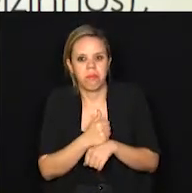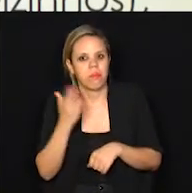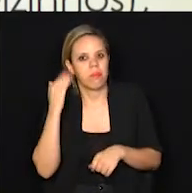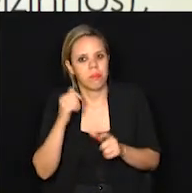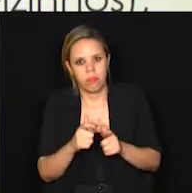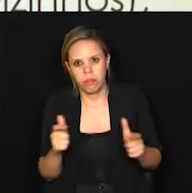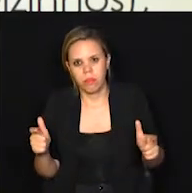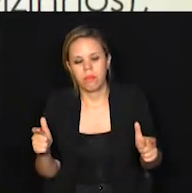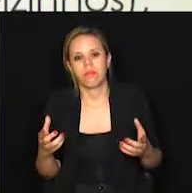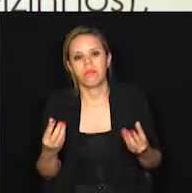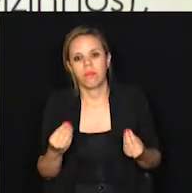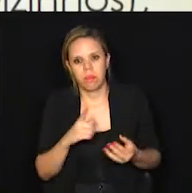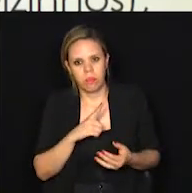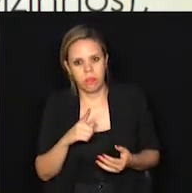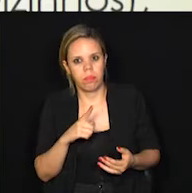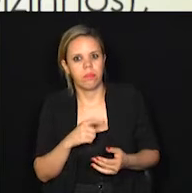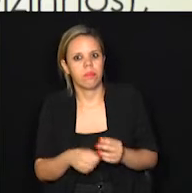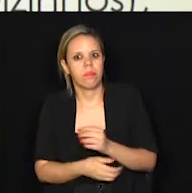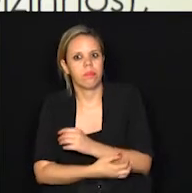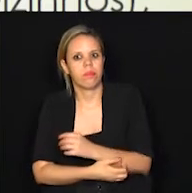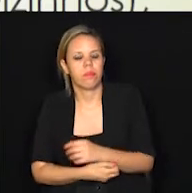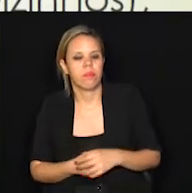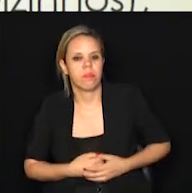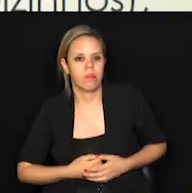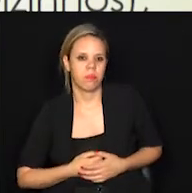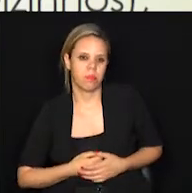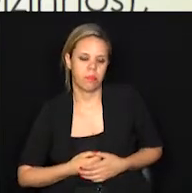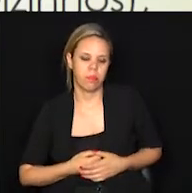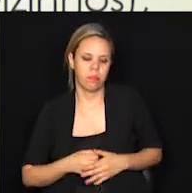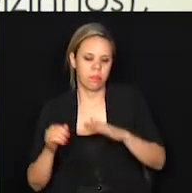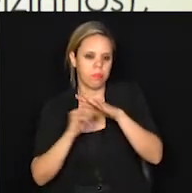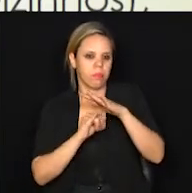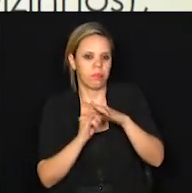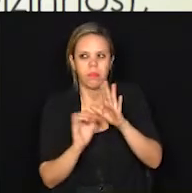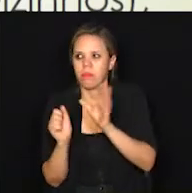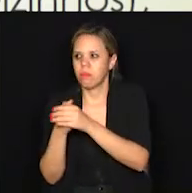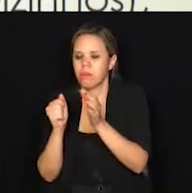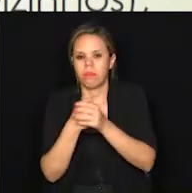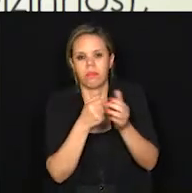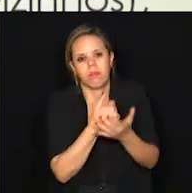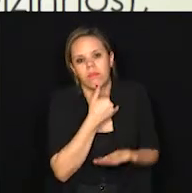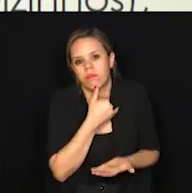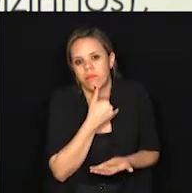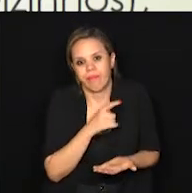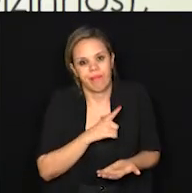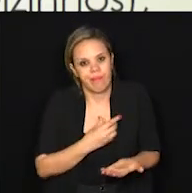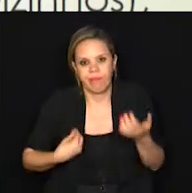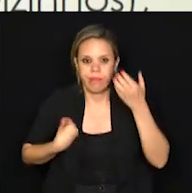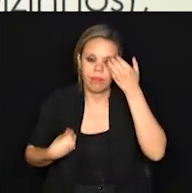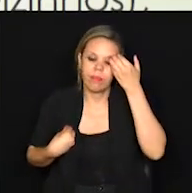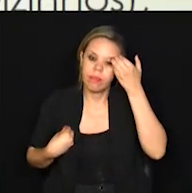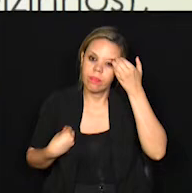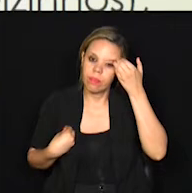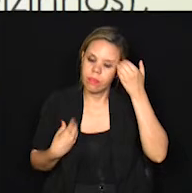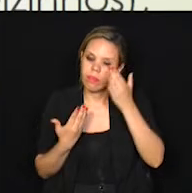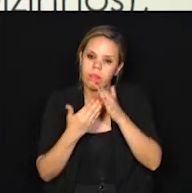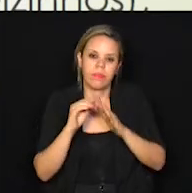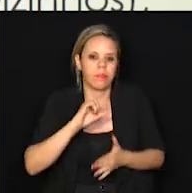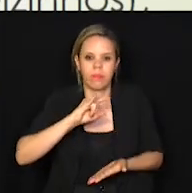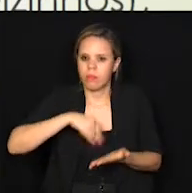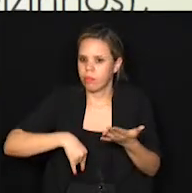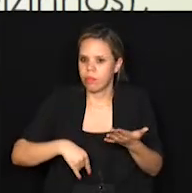questões pedagógicas, mas nós temos a proposta de que nos seja autorizado um retorno para fazer o que